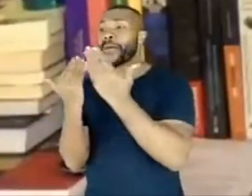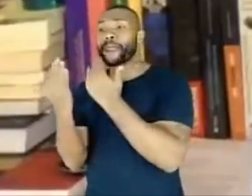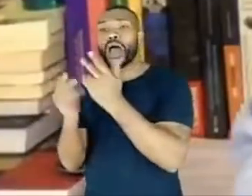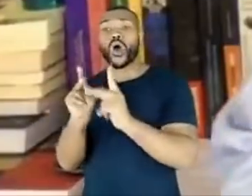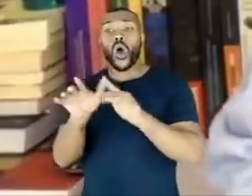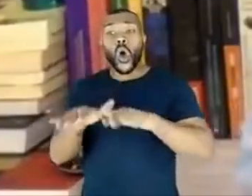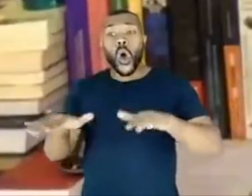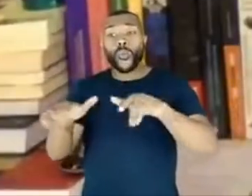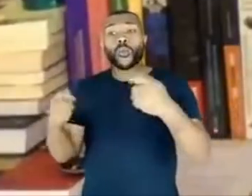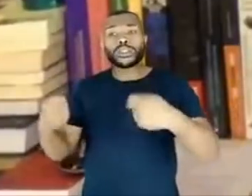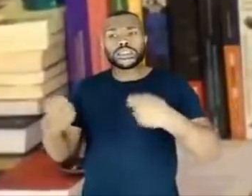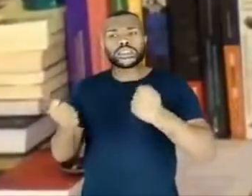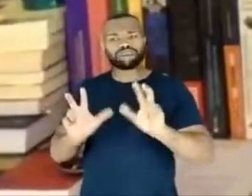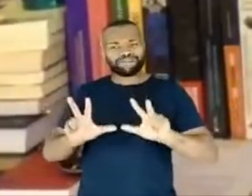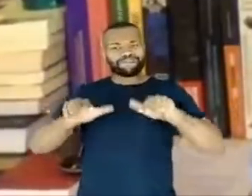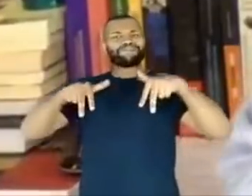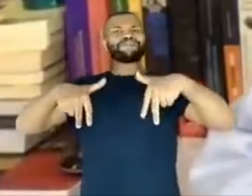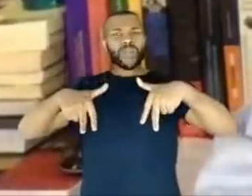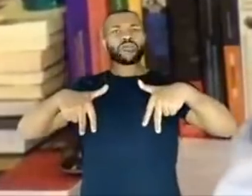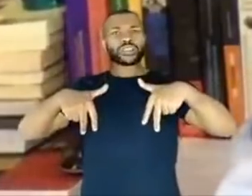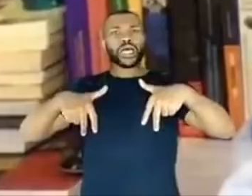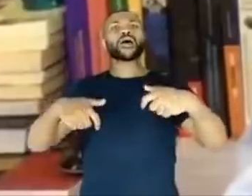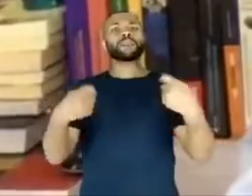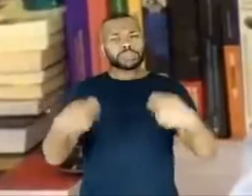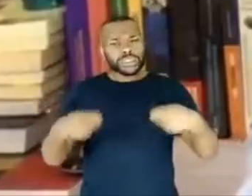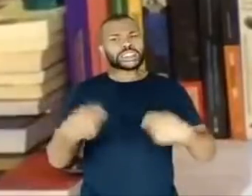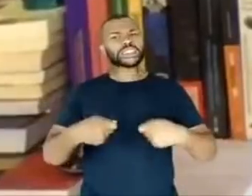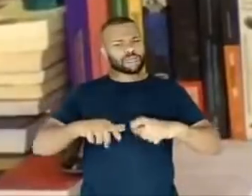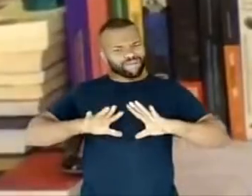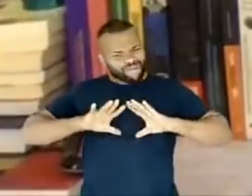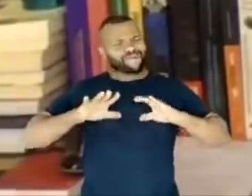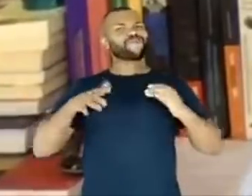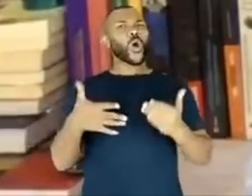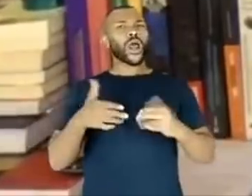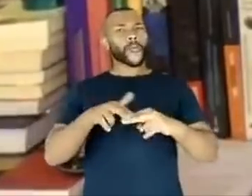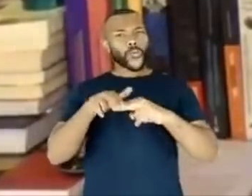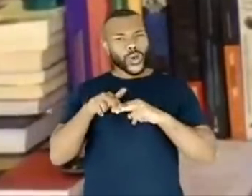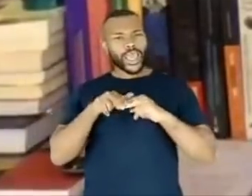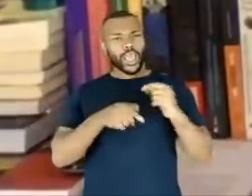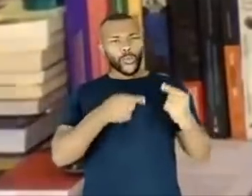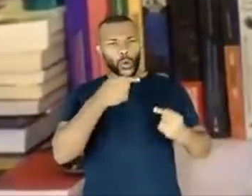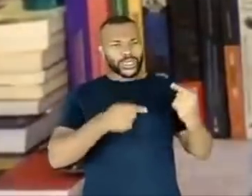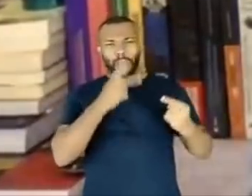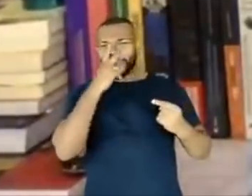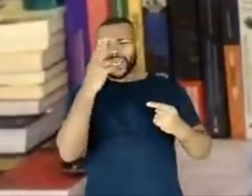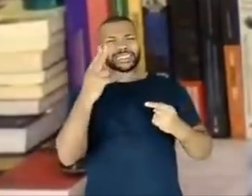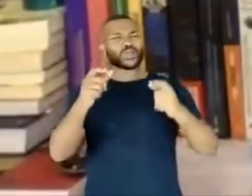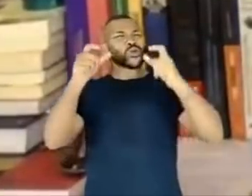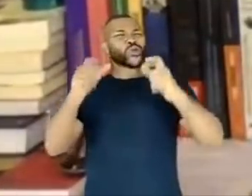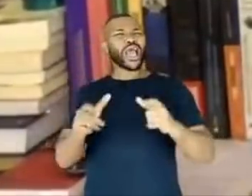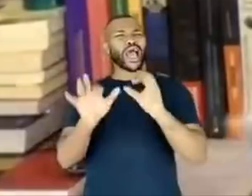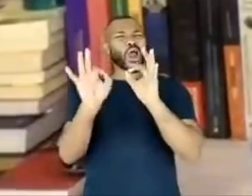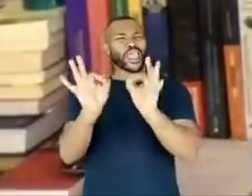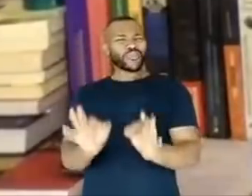levantar. O povo precisa brigar, porque essa política de terra arrasada desse país vai transformar